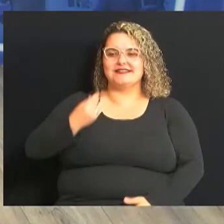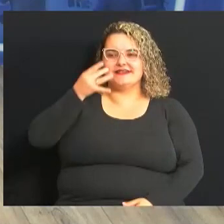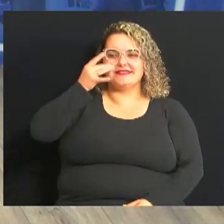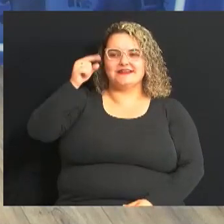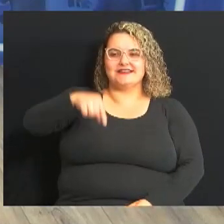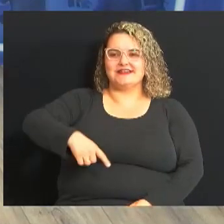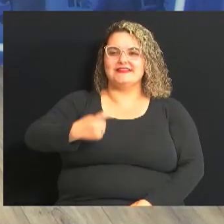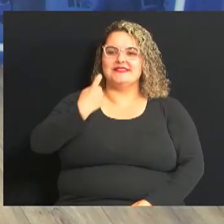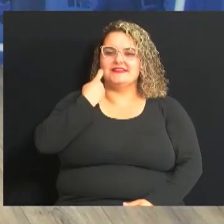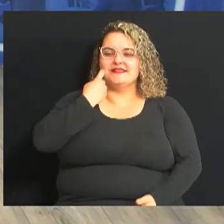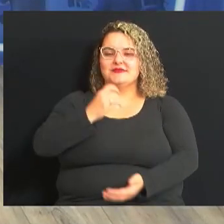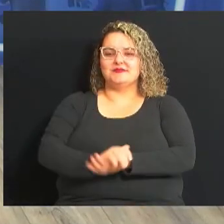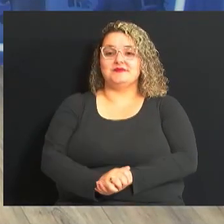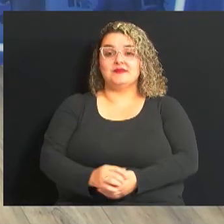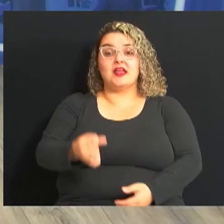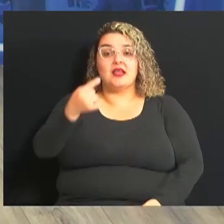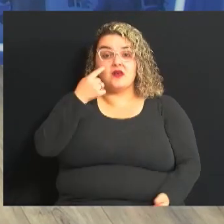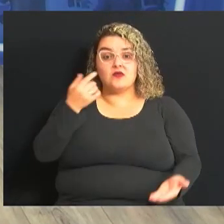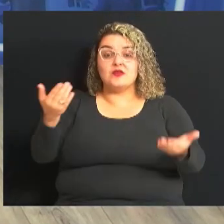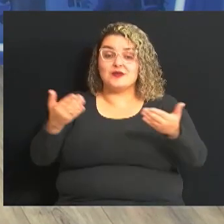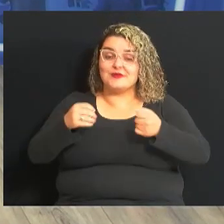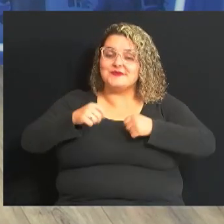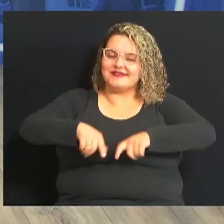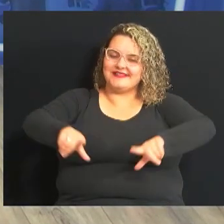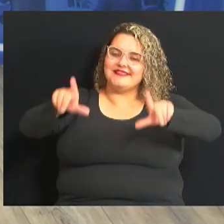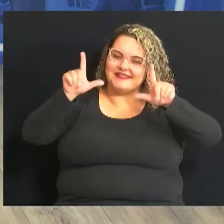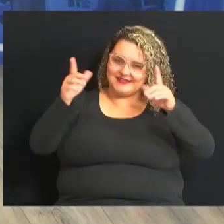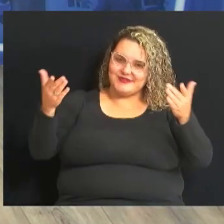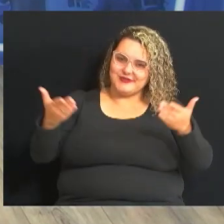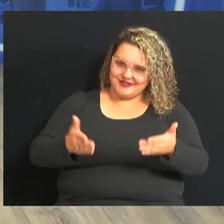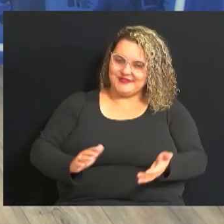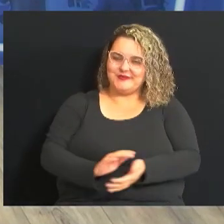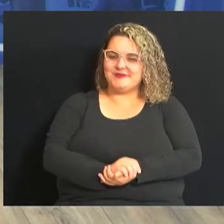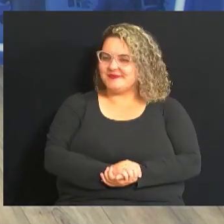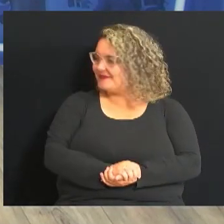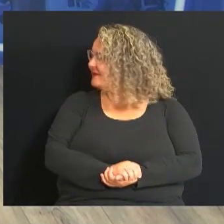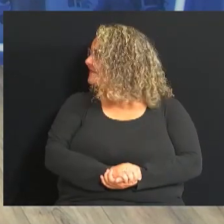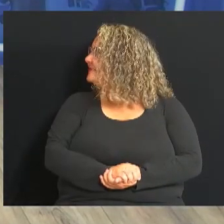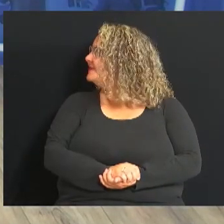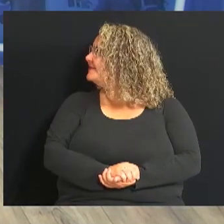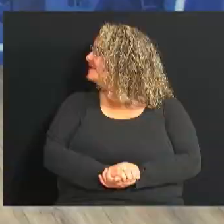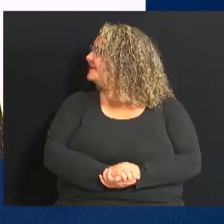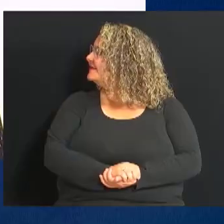sexta-feira. Confira a partir de agora os destaques de hoje.